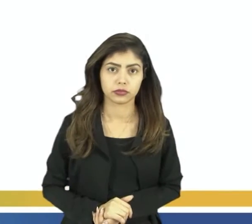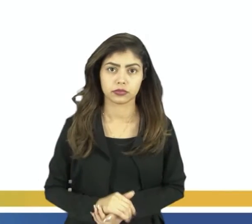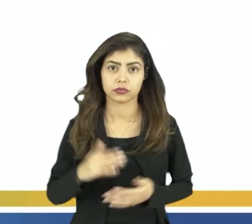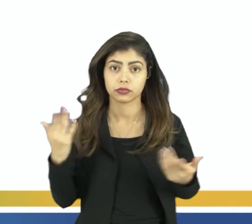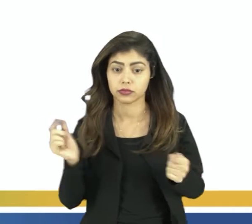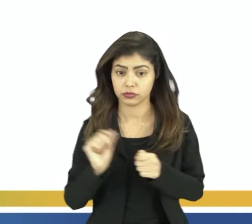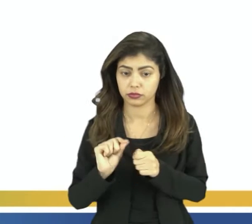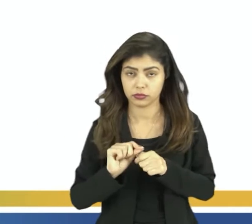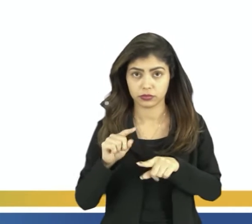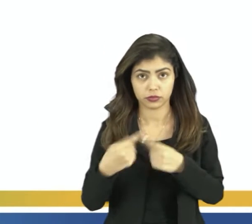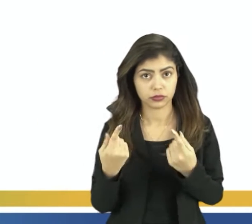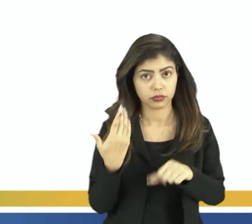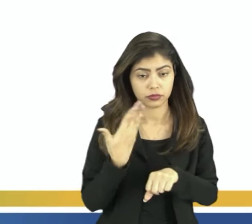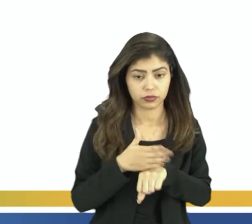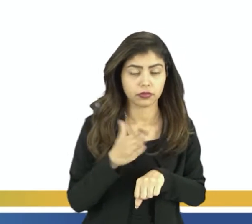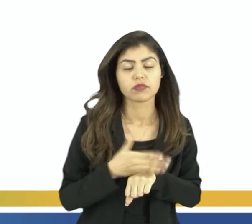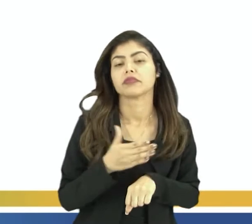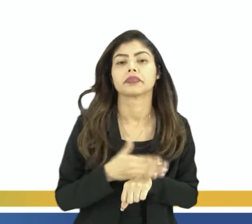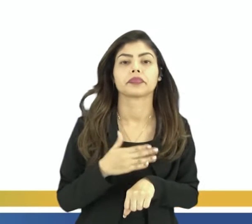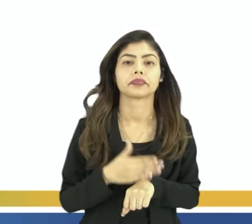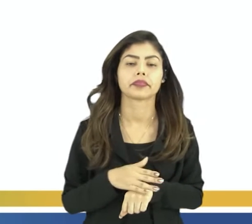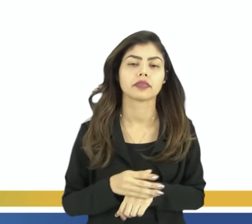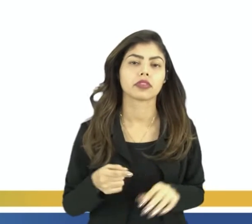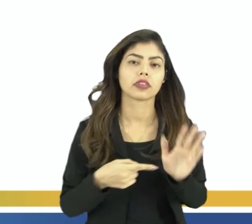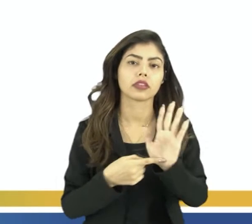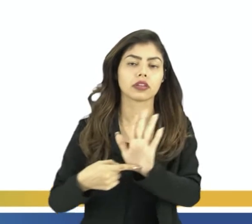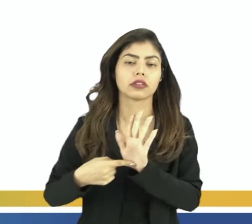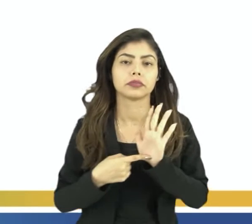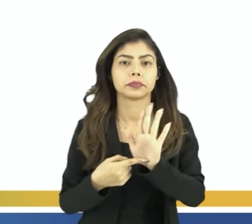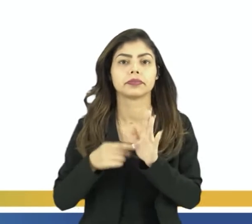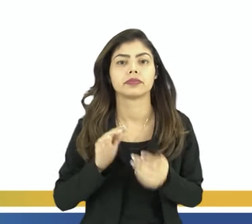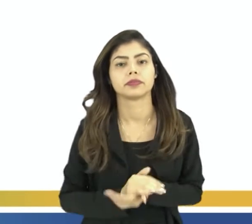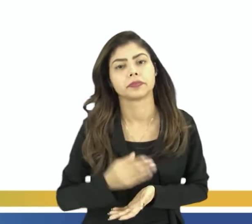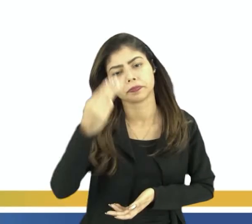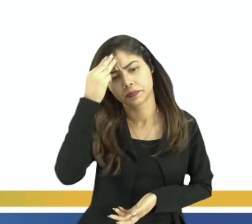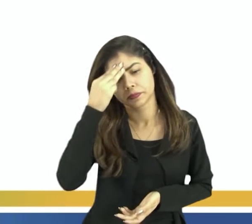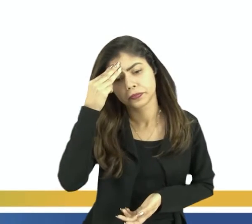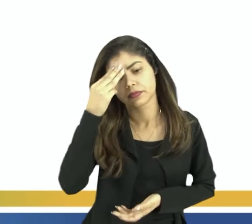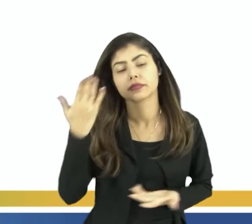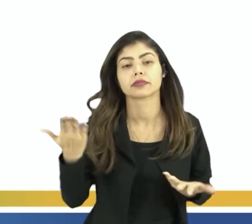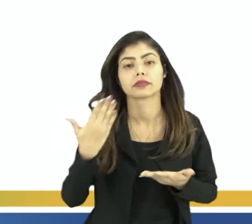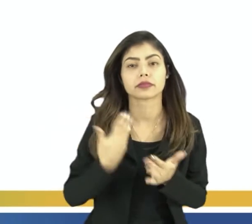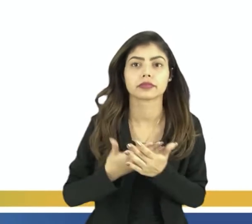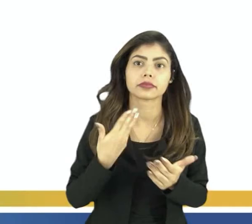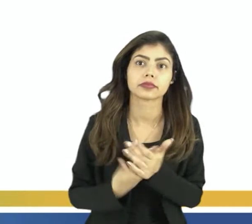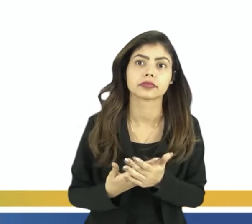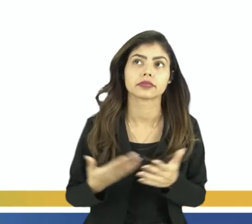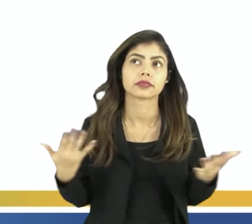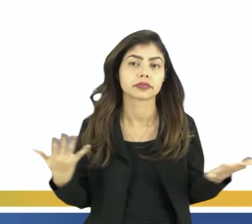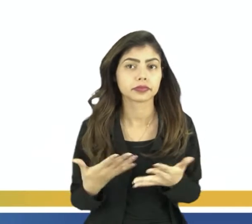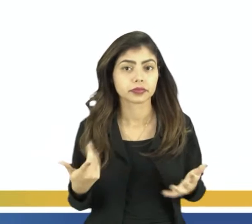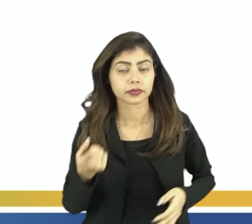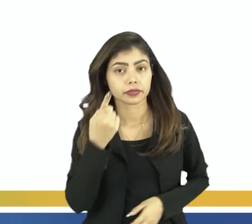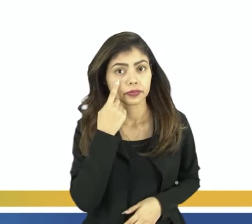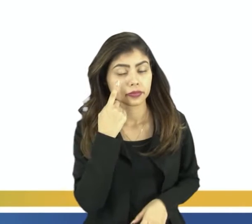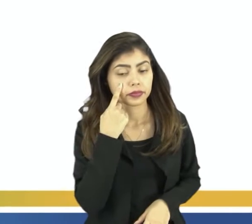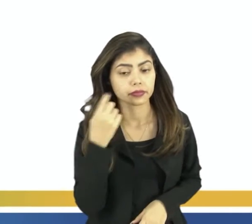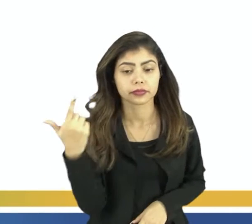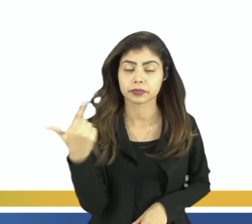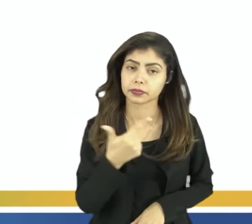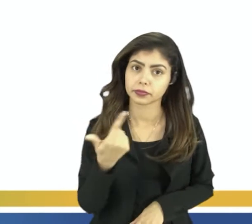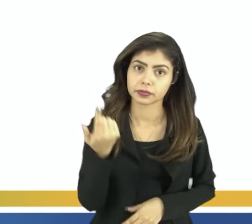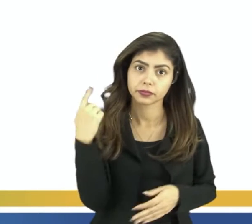Nós vamos fazer mais um exercício, né, para relatar mais e memorizar do que a gente está estudando, né? Vamos ver agora a